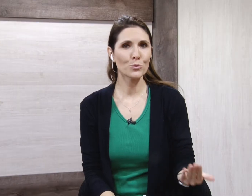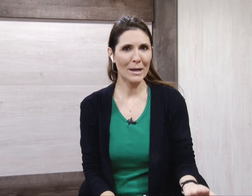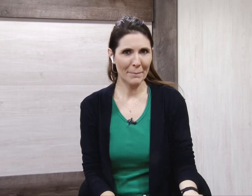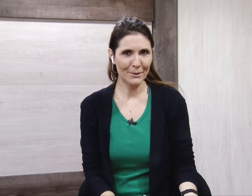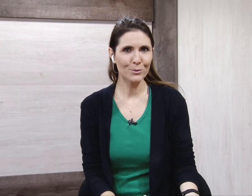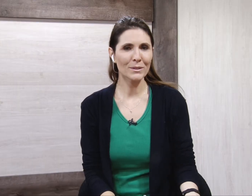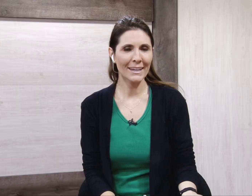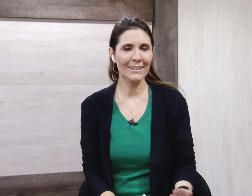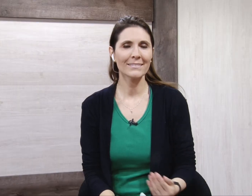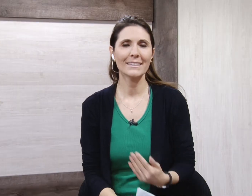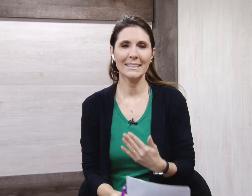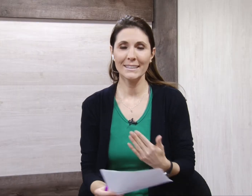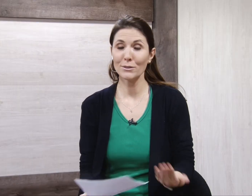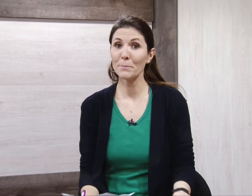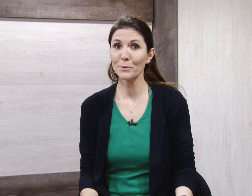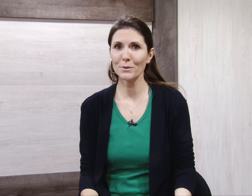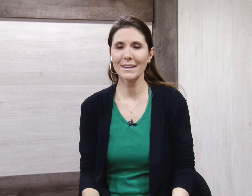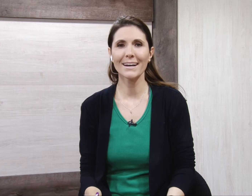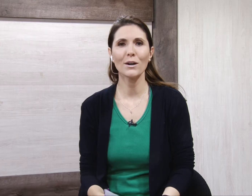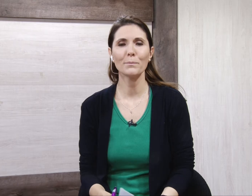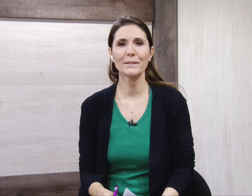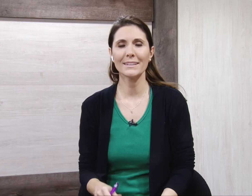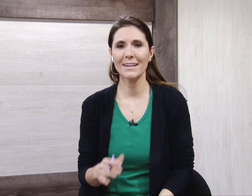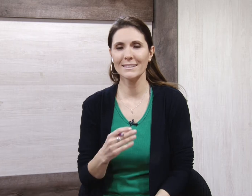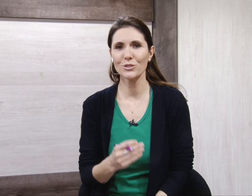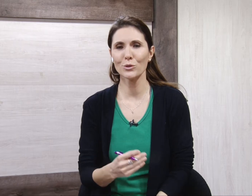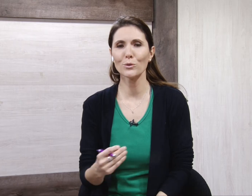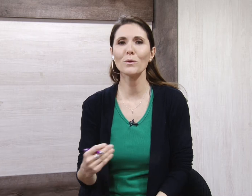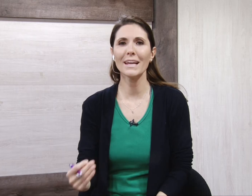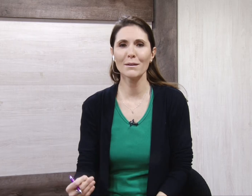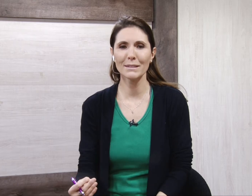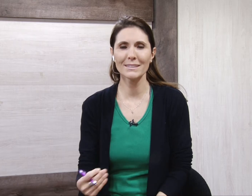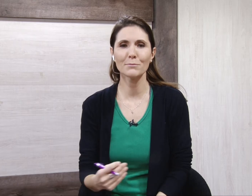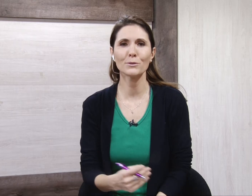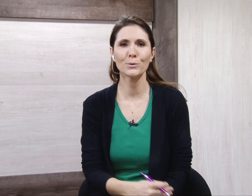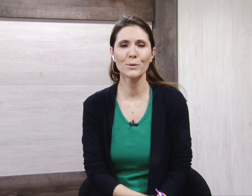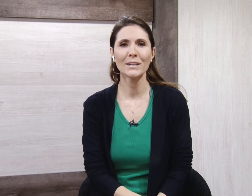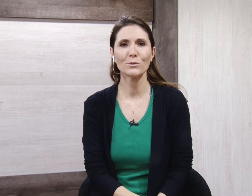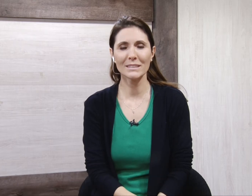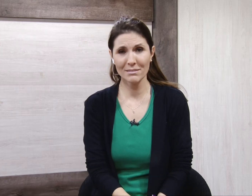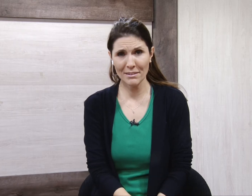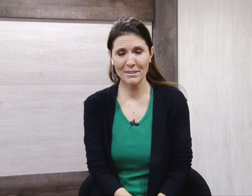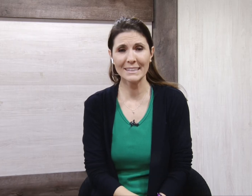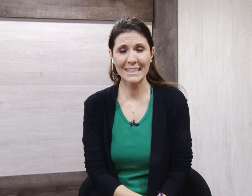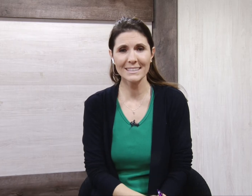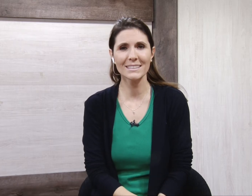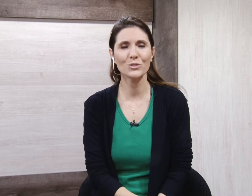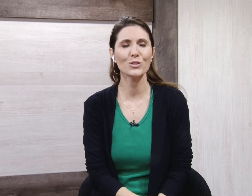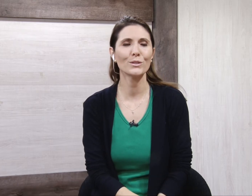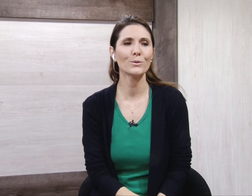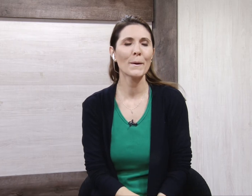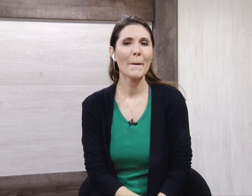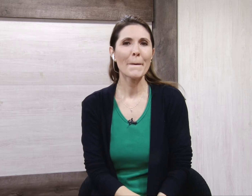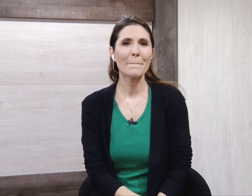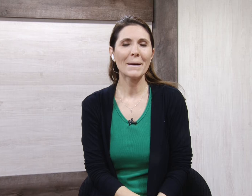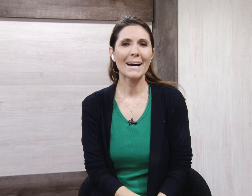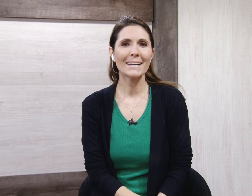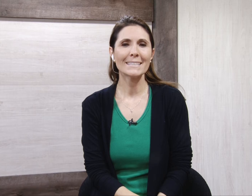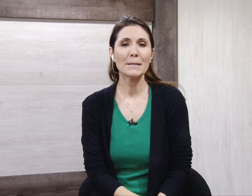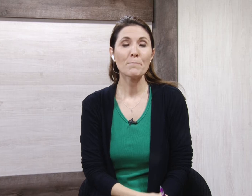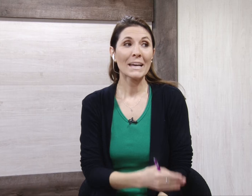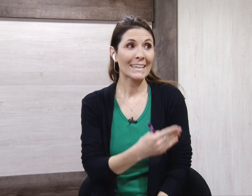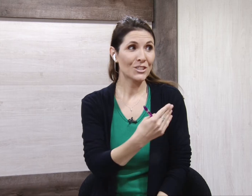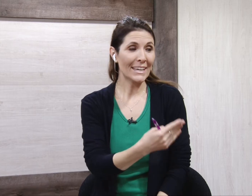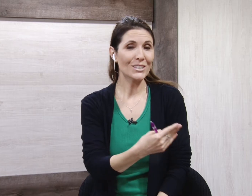não julgamento, né? E isso é muito legal, porque existe todo um lema em cima do CVV nesse sentido,